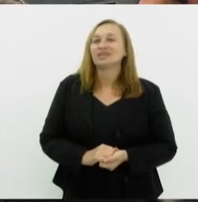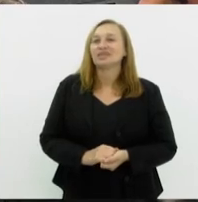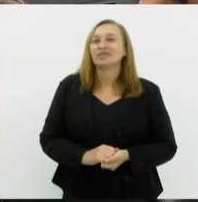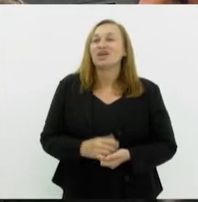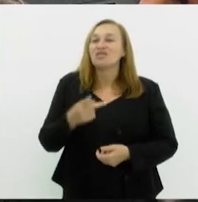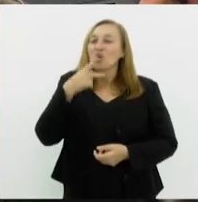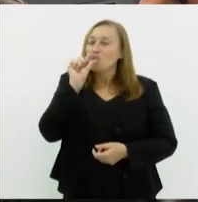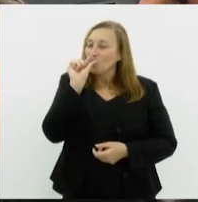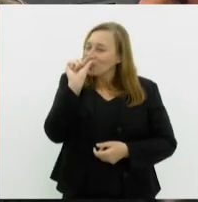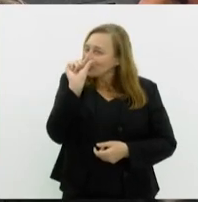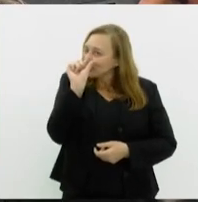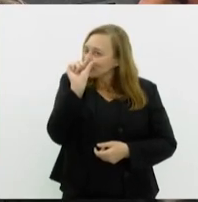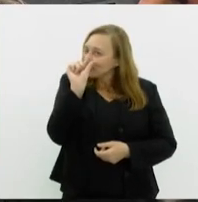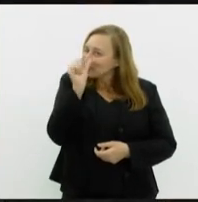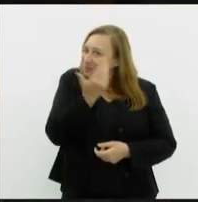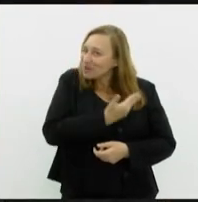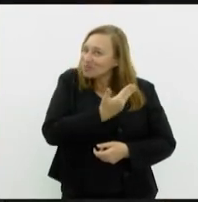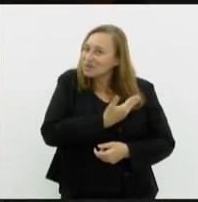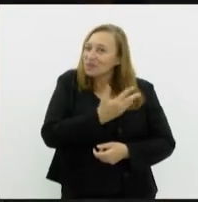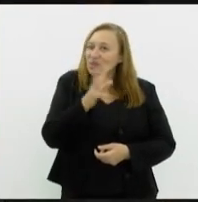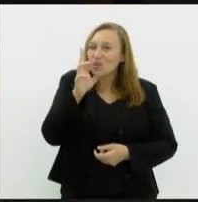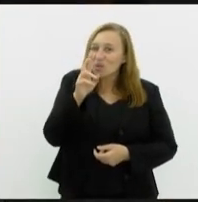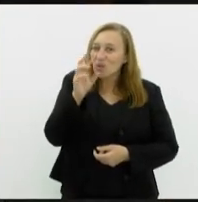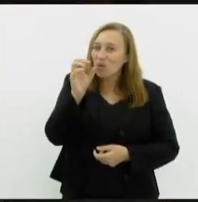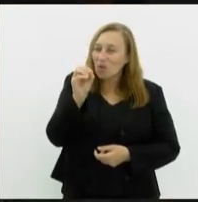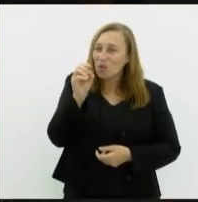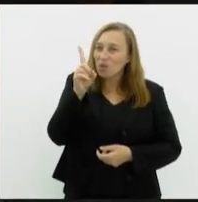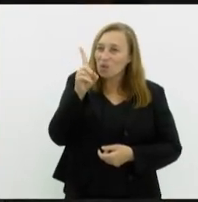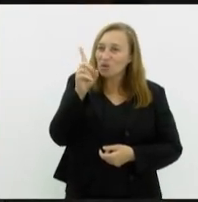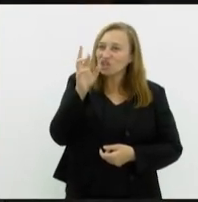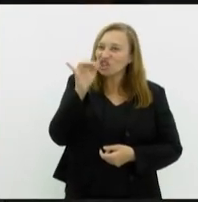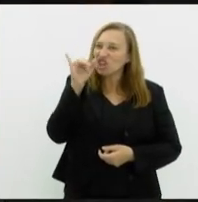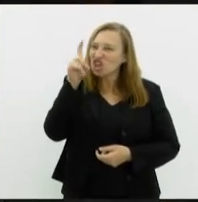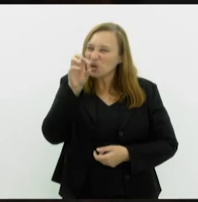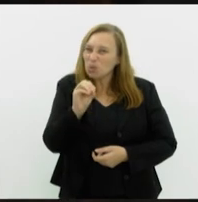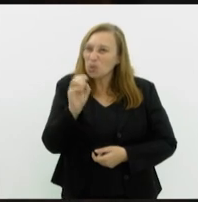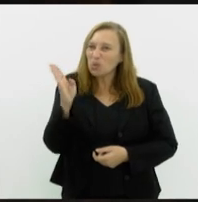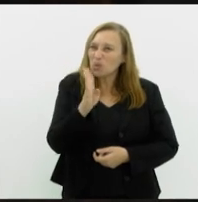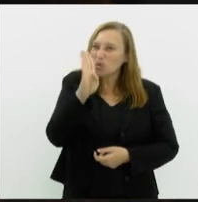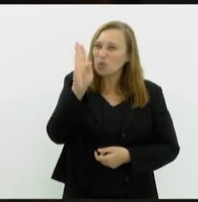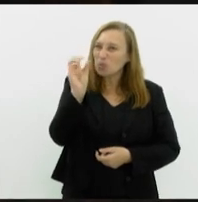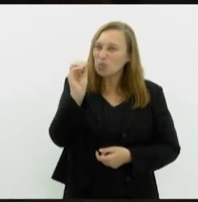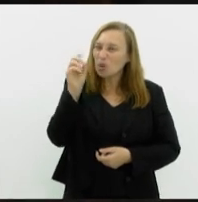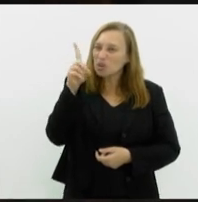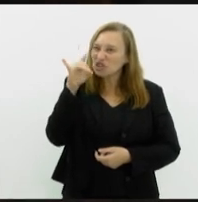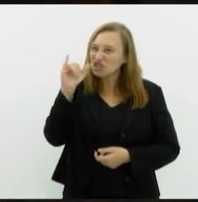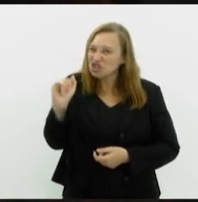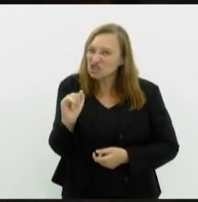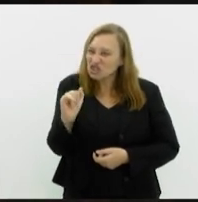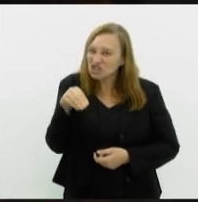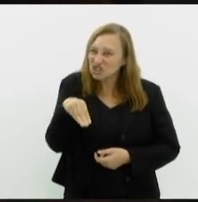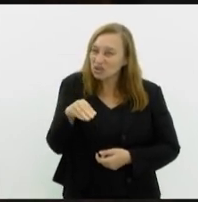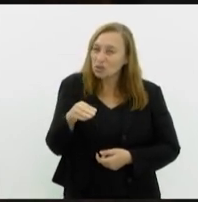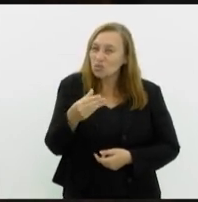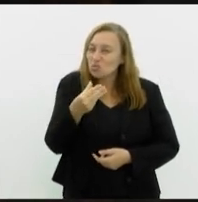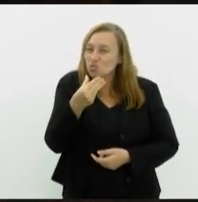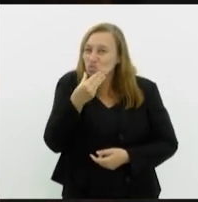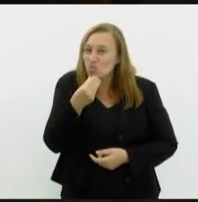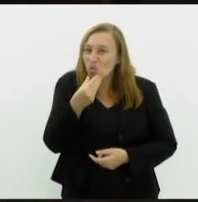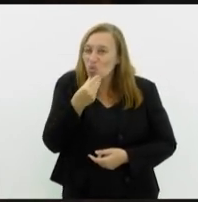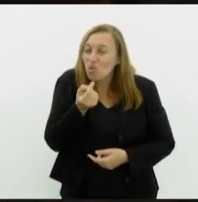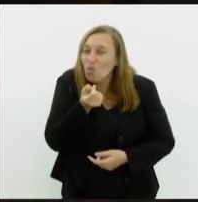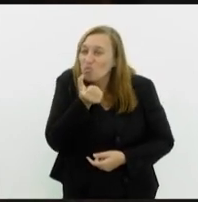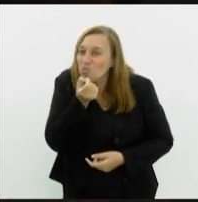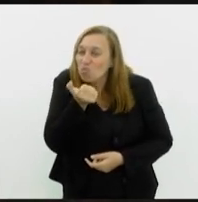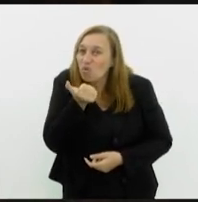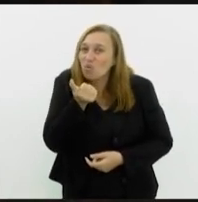Falar um pouquinho do meu amigo Rodrigo Bondim. Um cara que, como poucos,